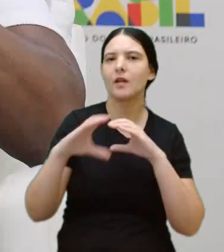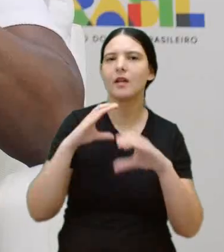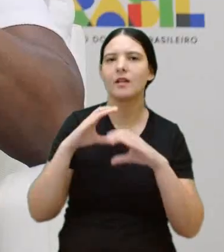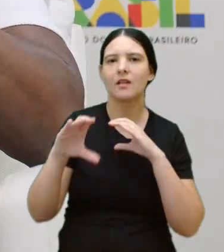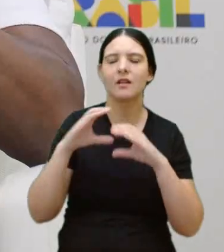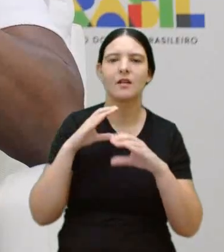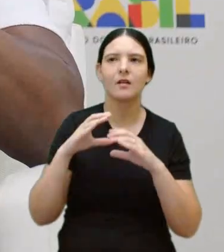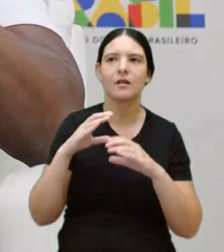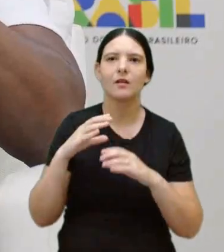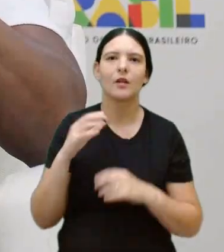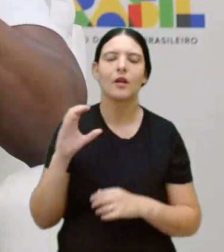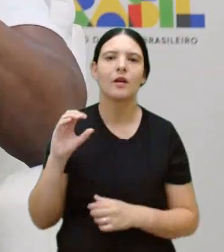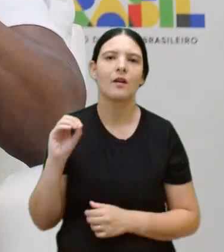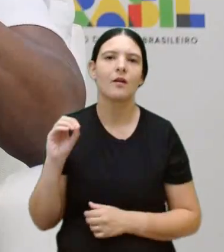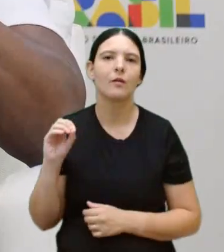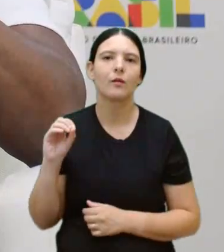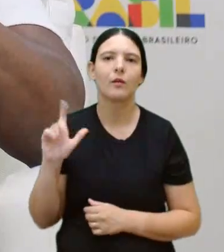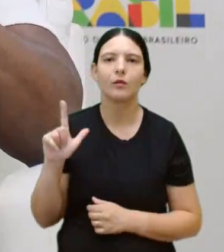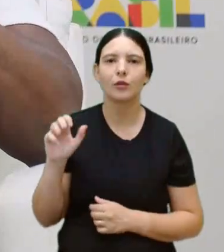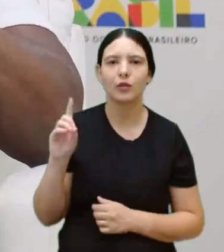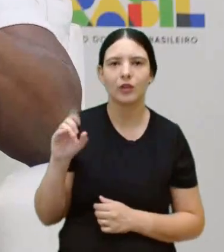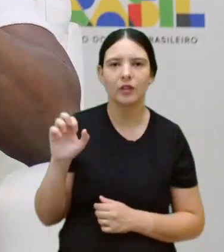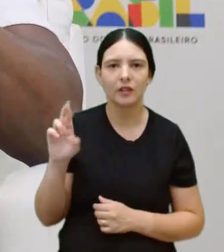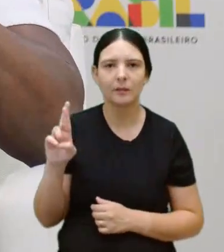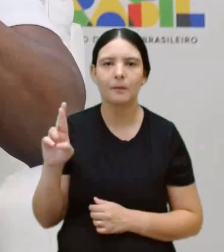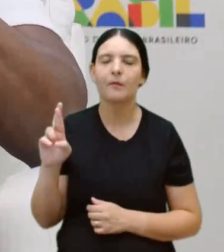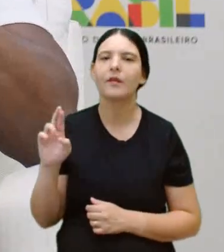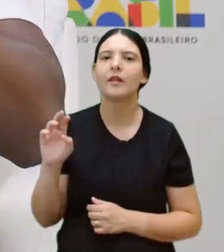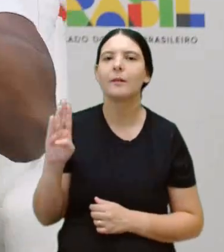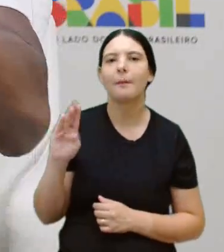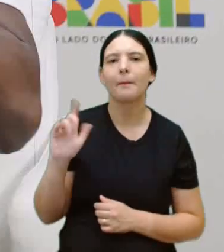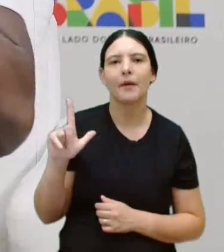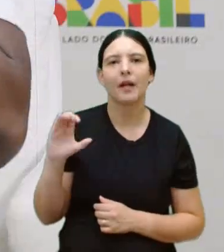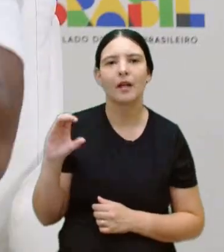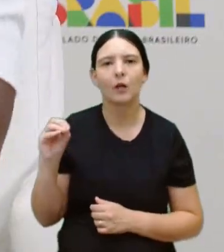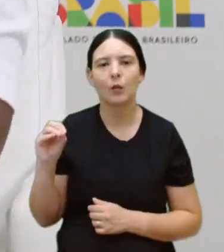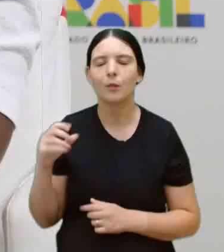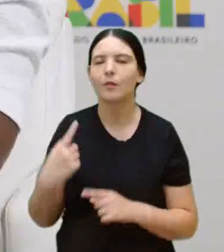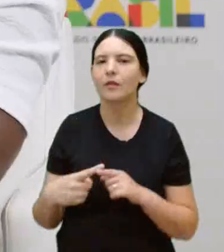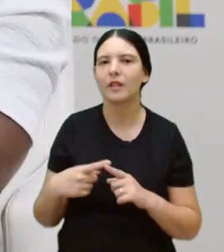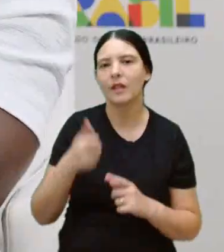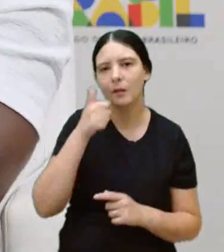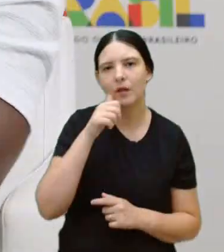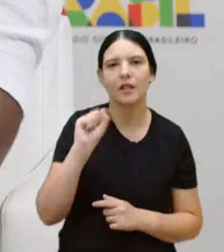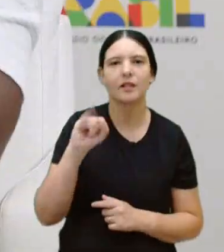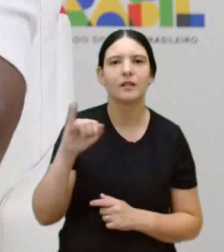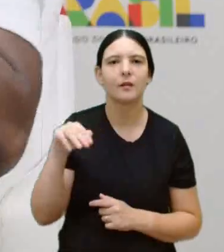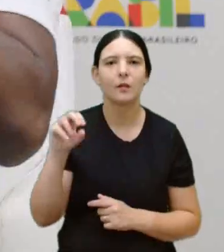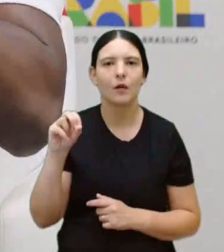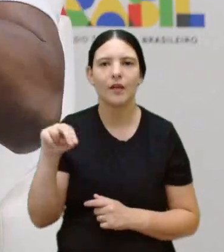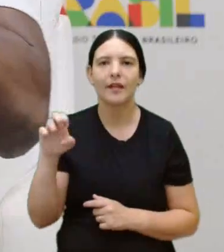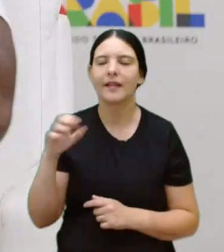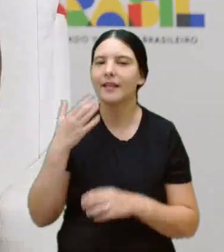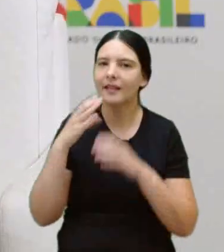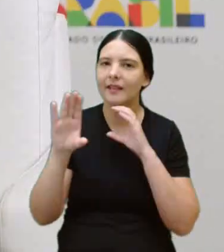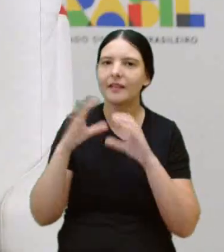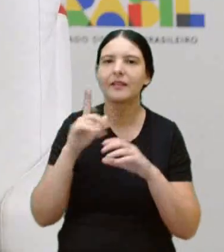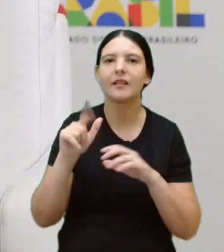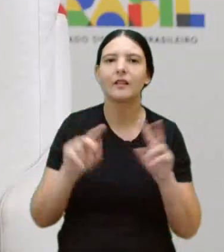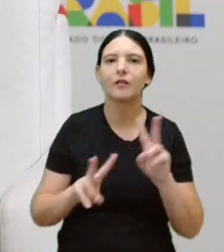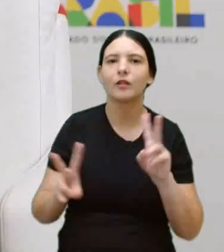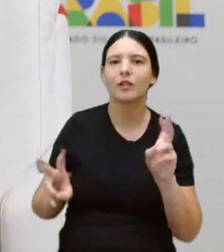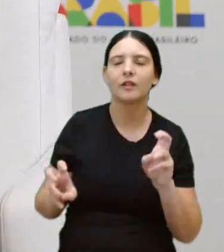e o Chico Bosco, que a Simone canta muito bem, procurem depois, que ela diz uma outra coisa